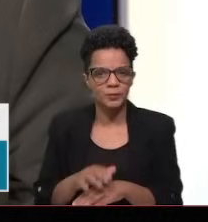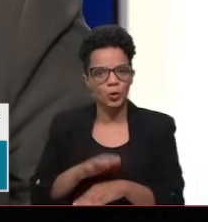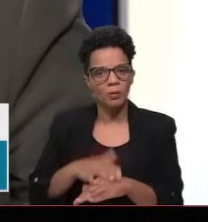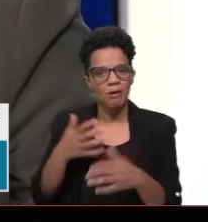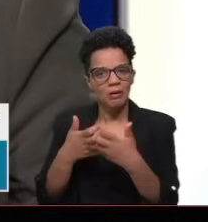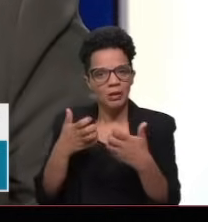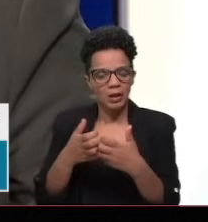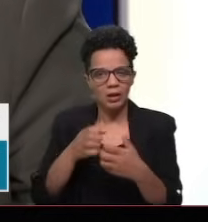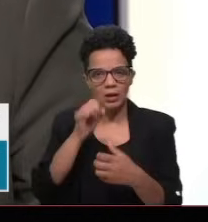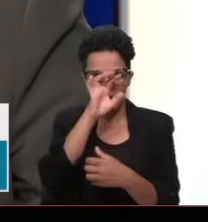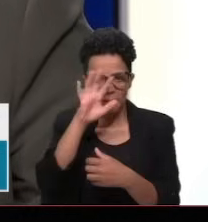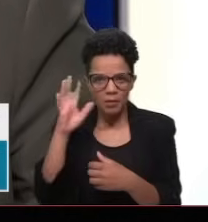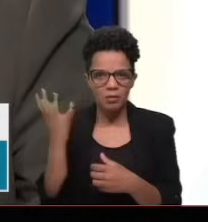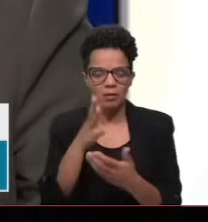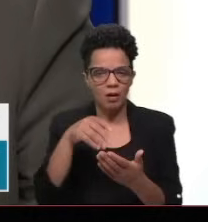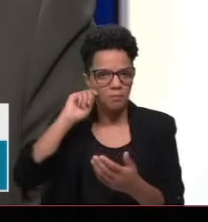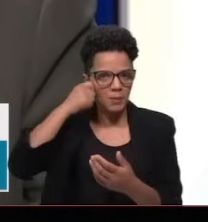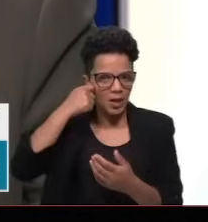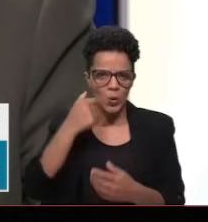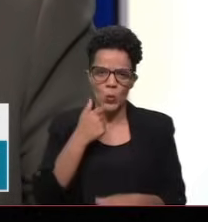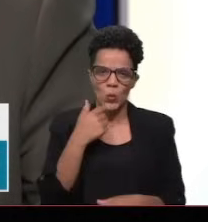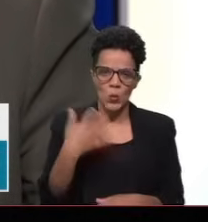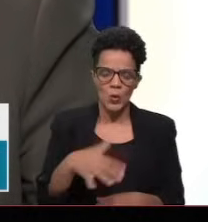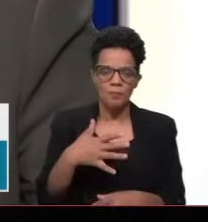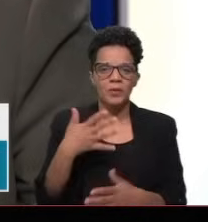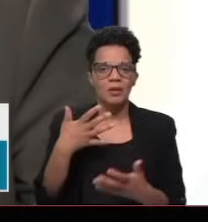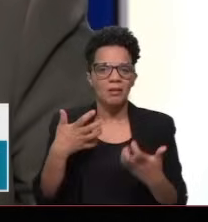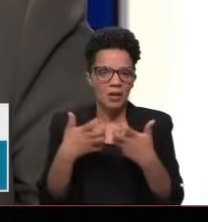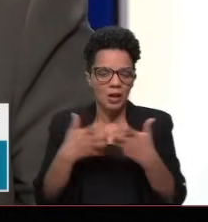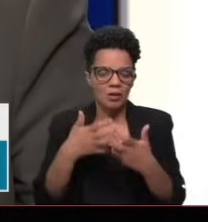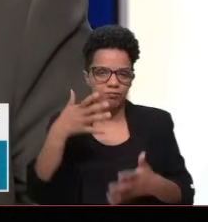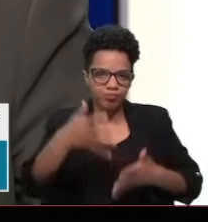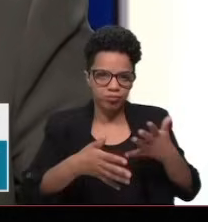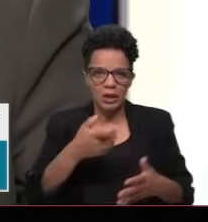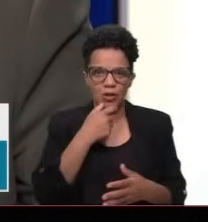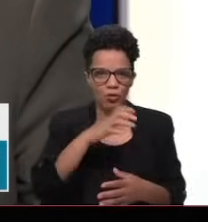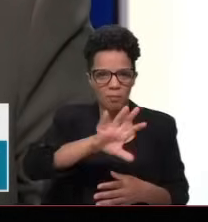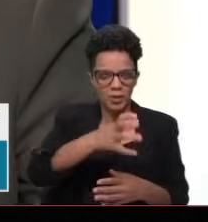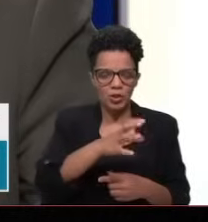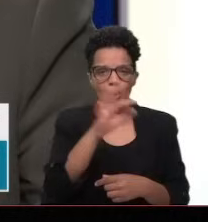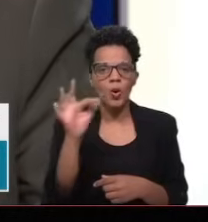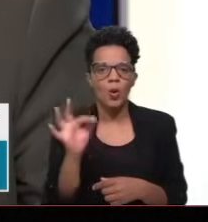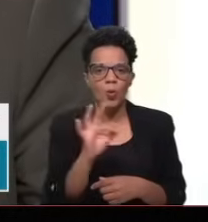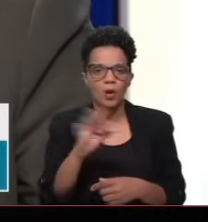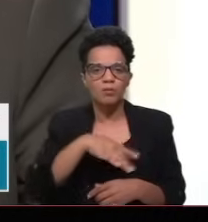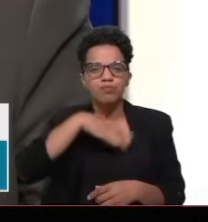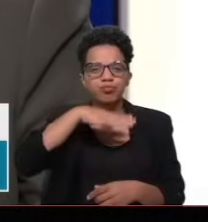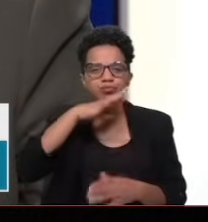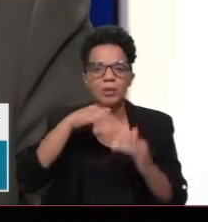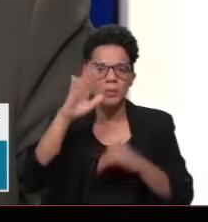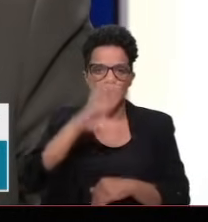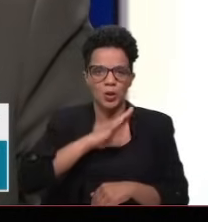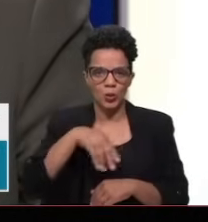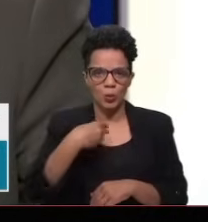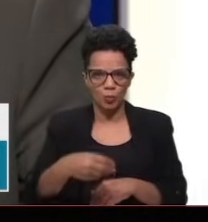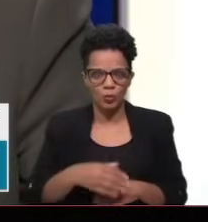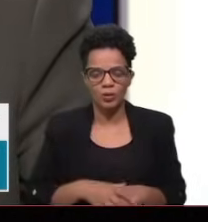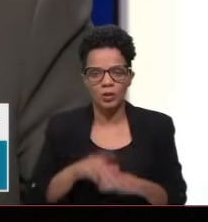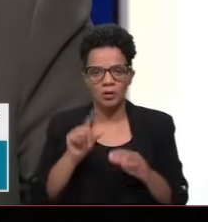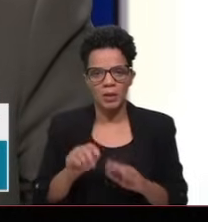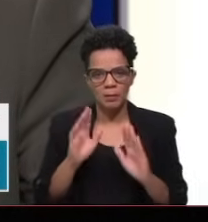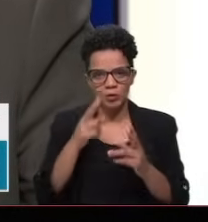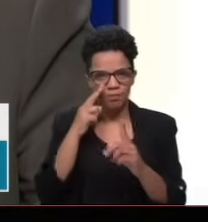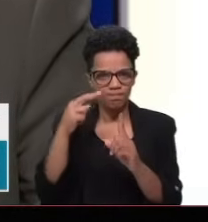impacto ambiental enorme a indústria da guerra se fosse um país era o quarto país mais poluidor do mundo e é por isso também tem que se olhar nesta